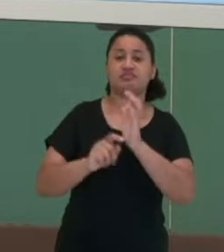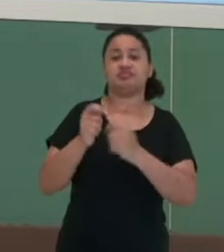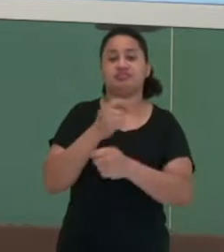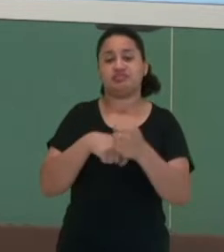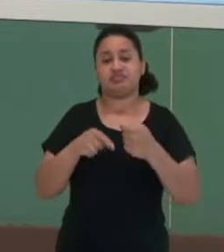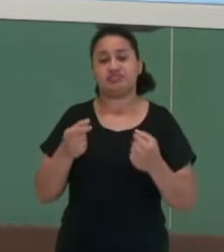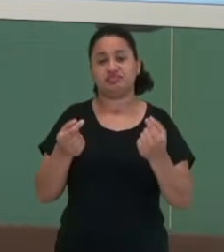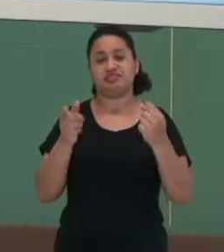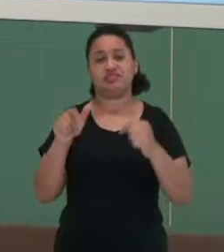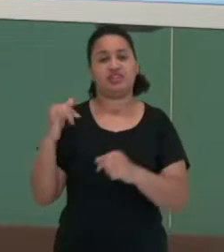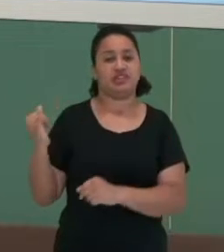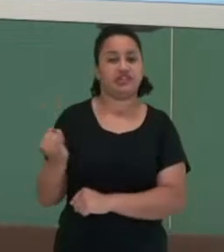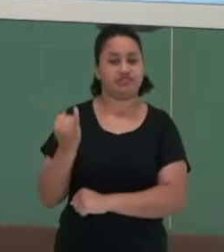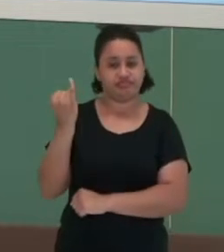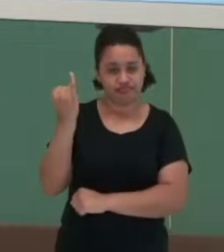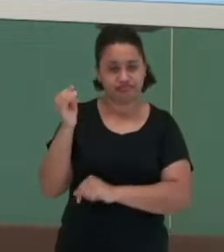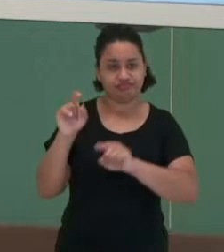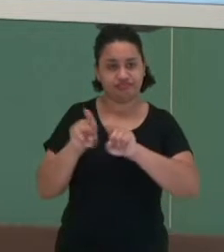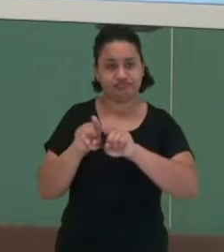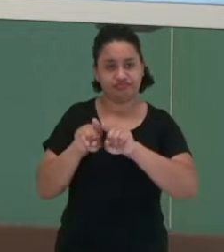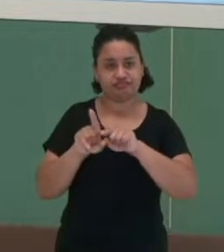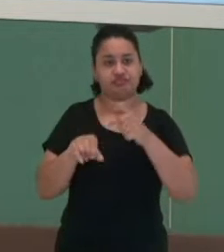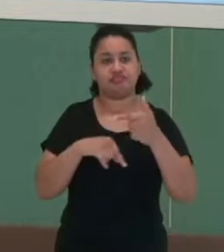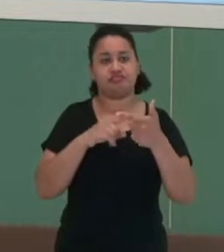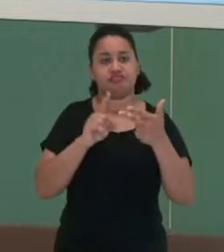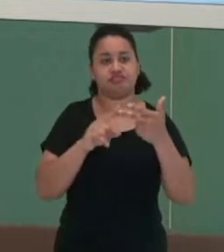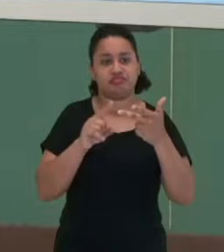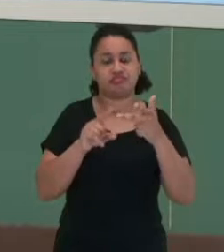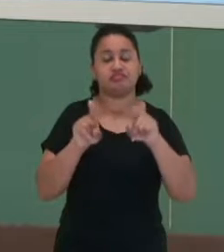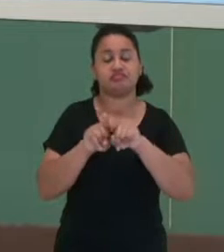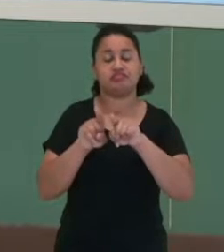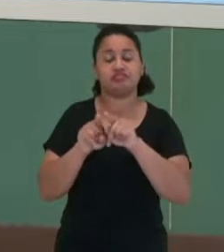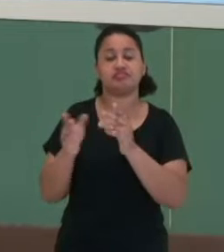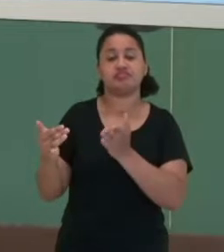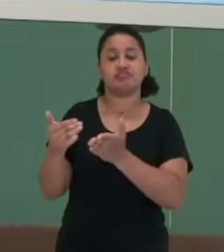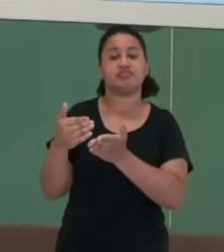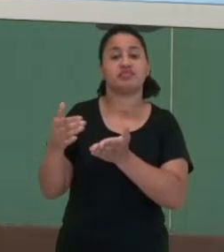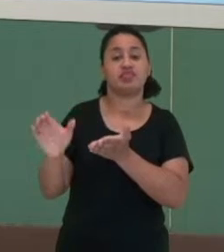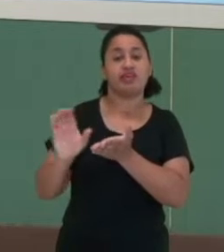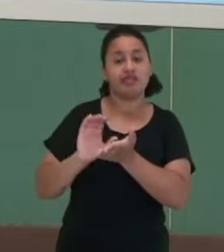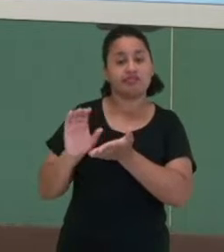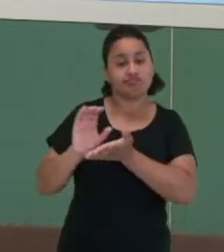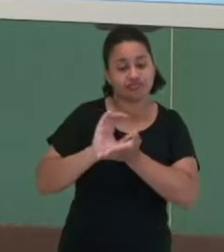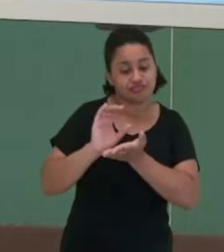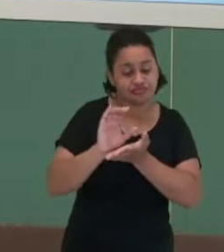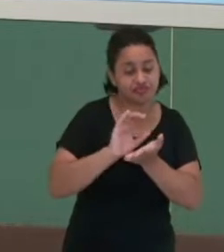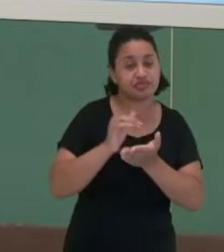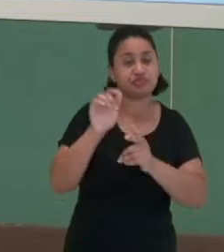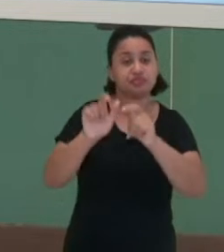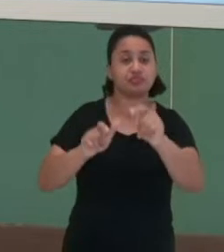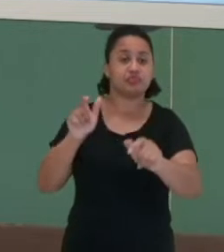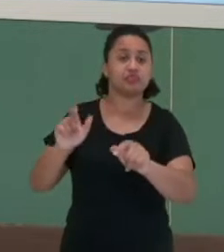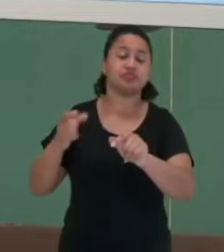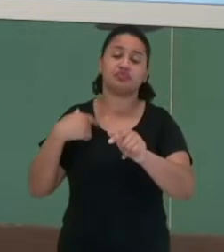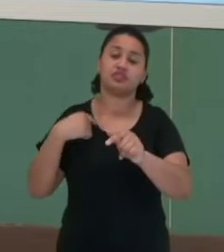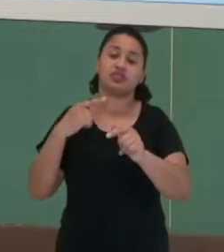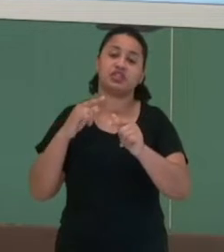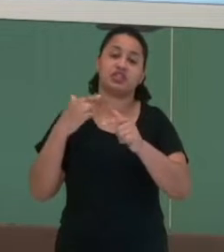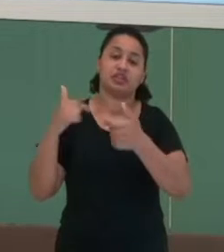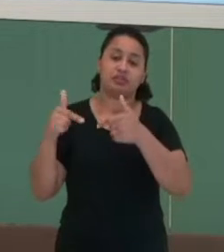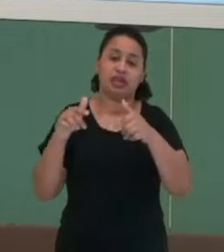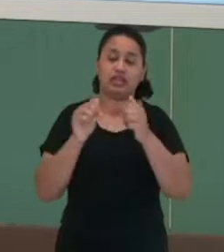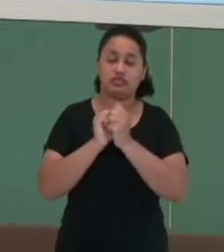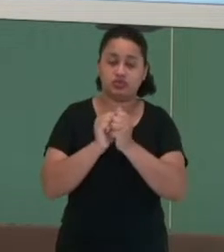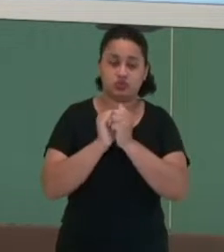que é extremamente importante. Levantamento de recursos. Pessoas que vão trabalhar para